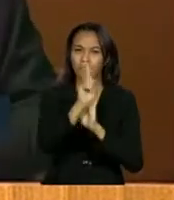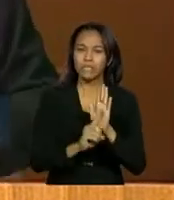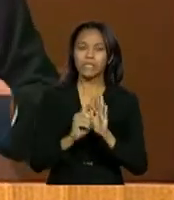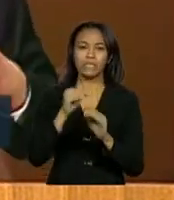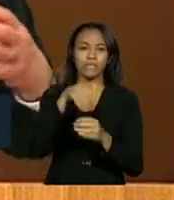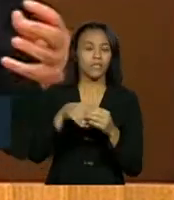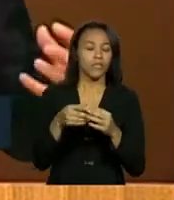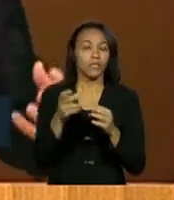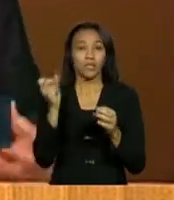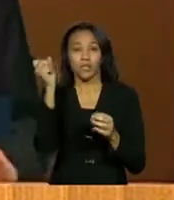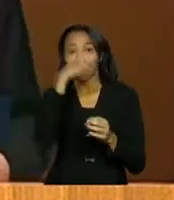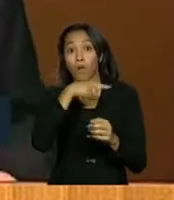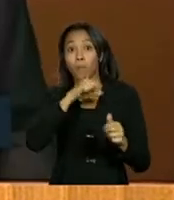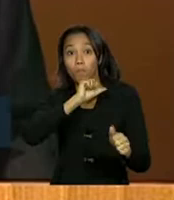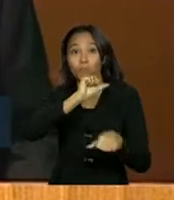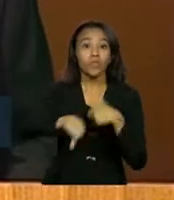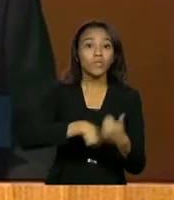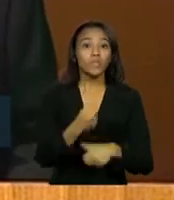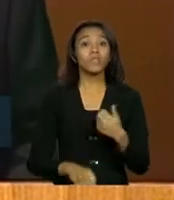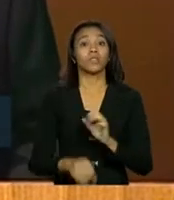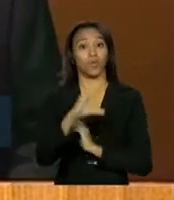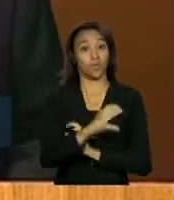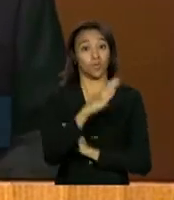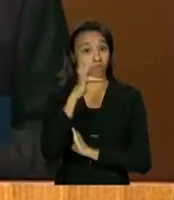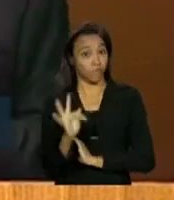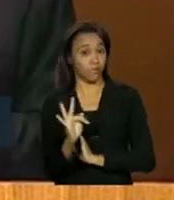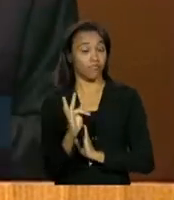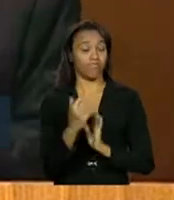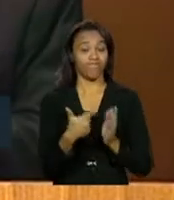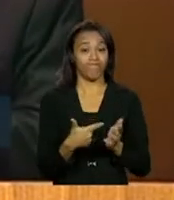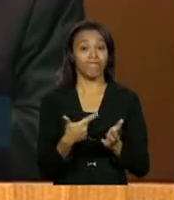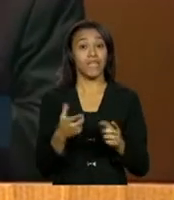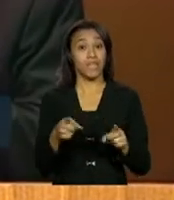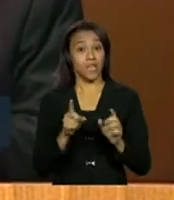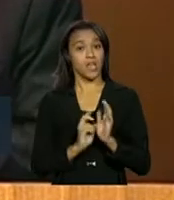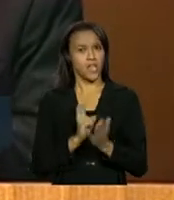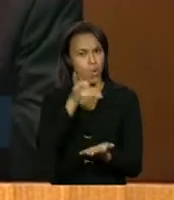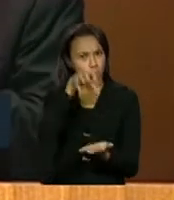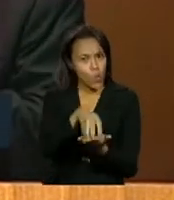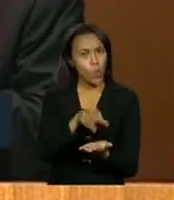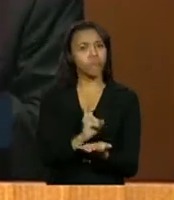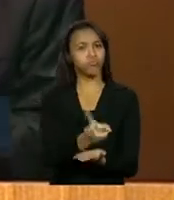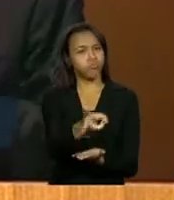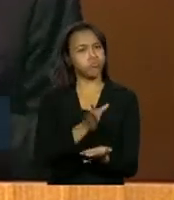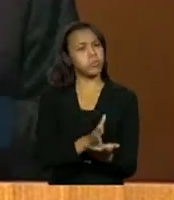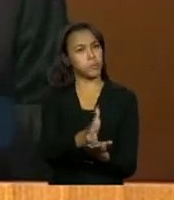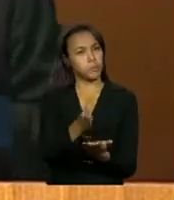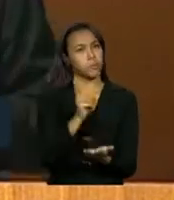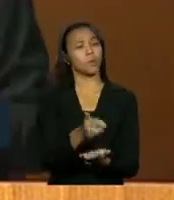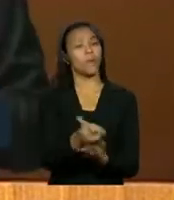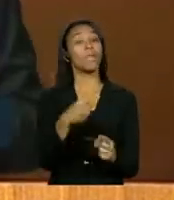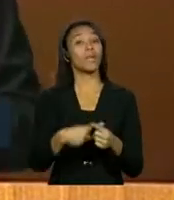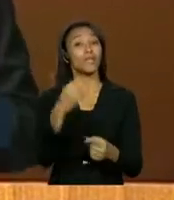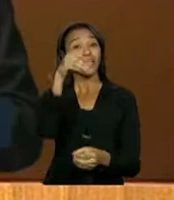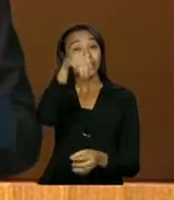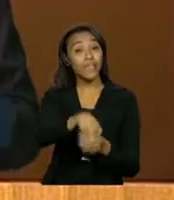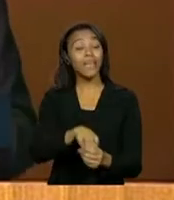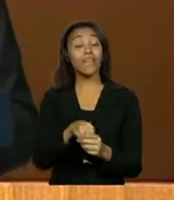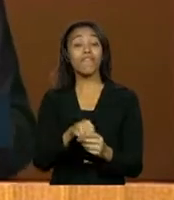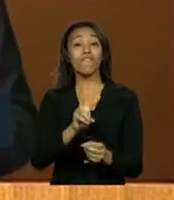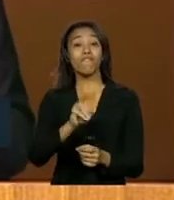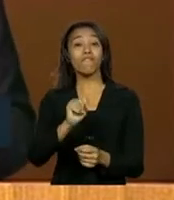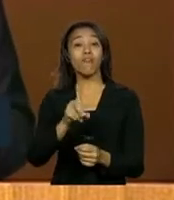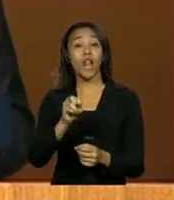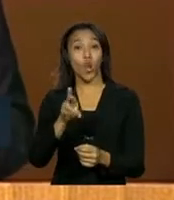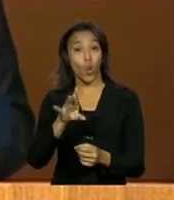mudanças constitucionais. Ele permaneceu porque aqui existem dois valores que são